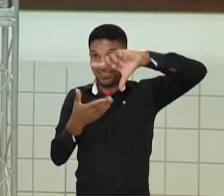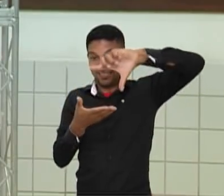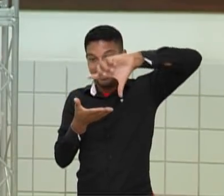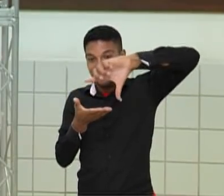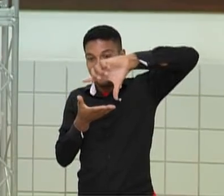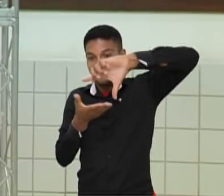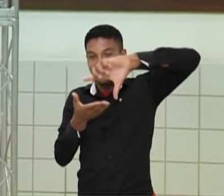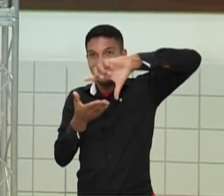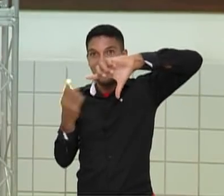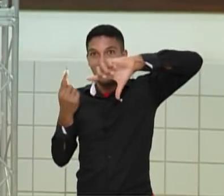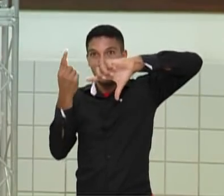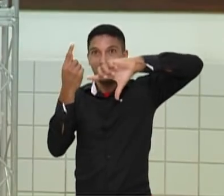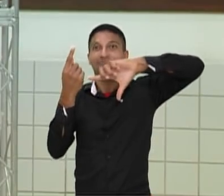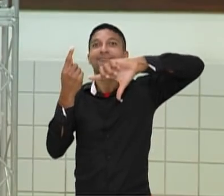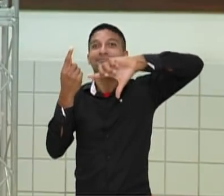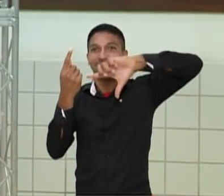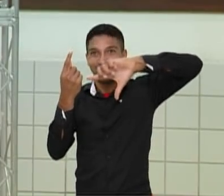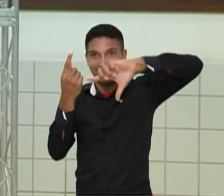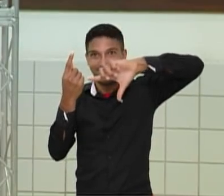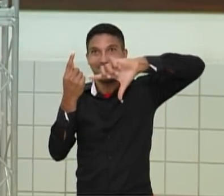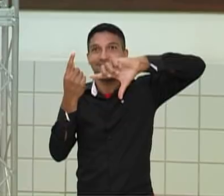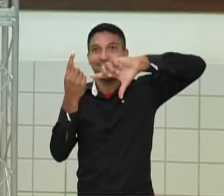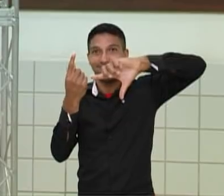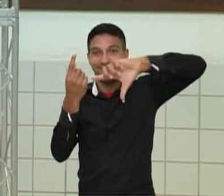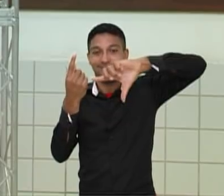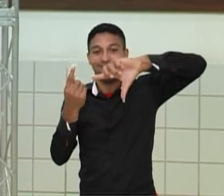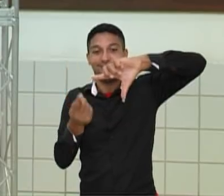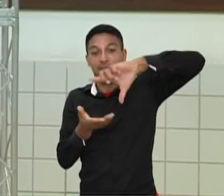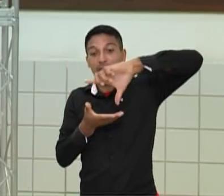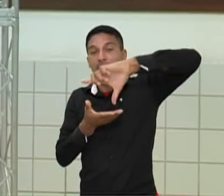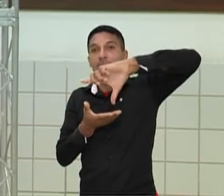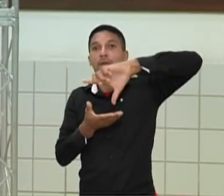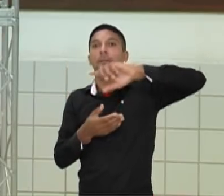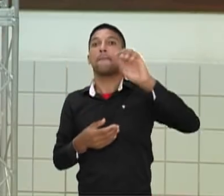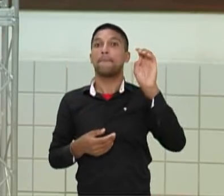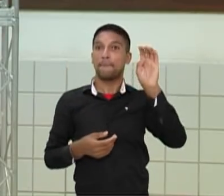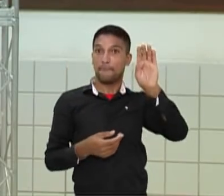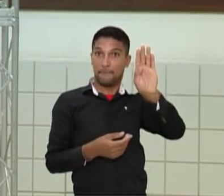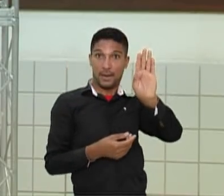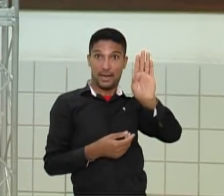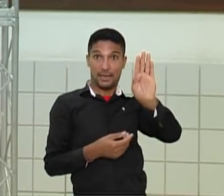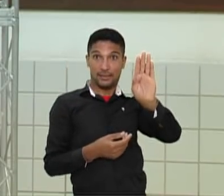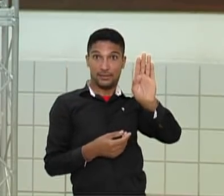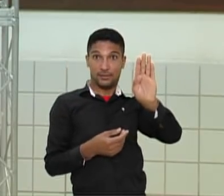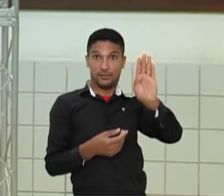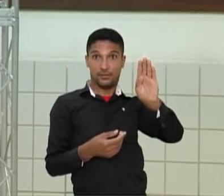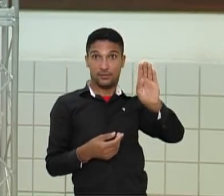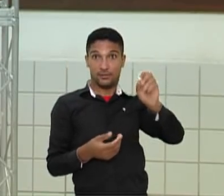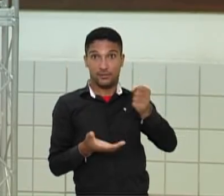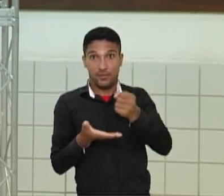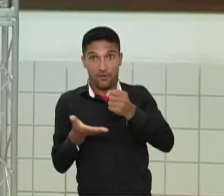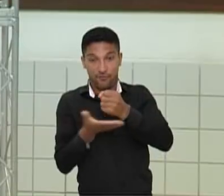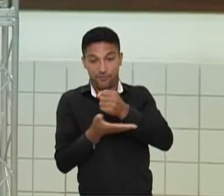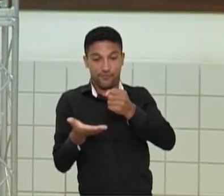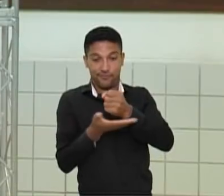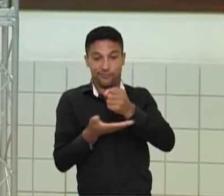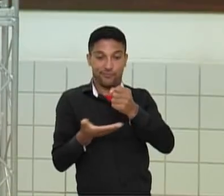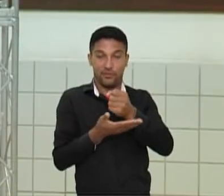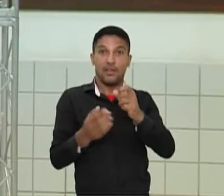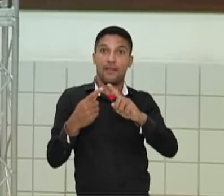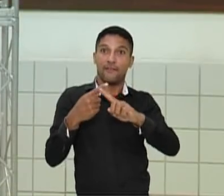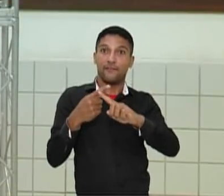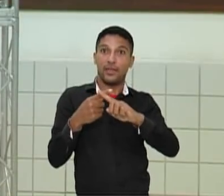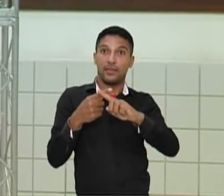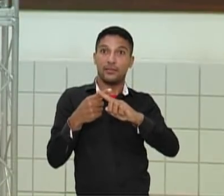tem a mesma área de um retângulo, tá? Mas o jeito de calcular a área, base vezes altura, é o mesmo, tá